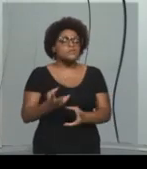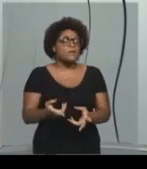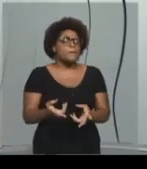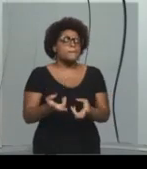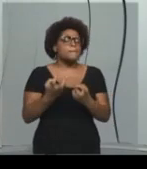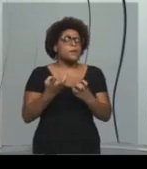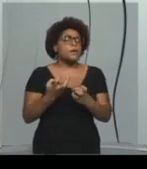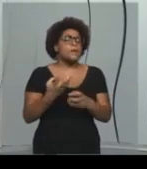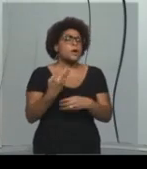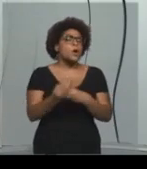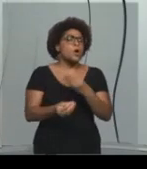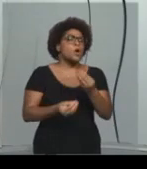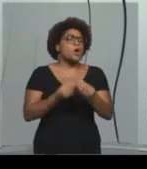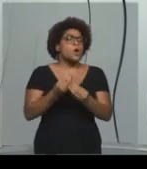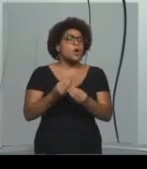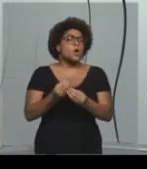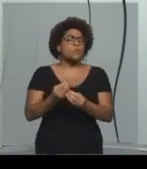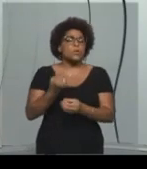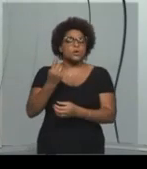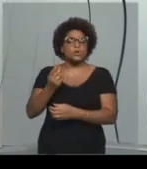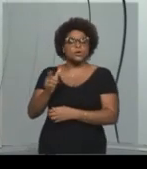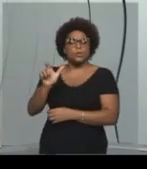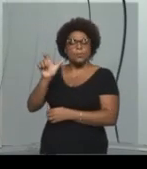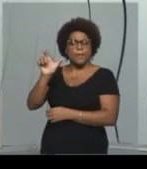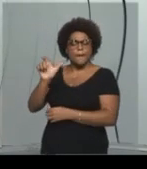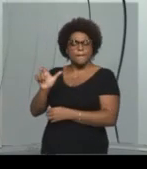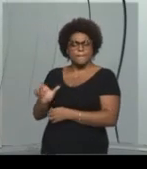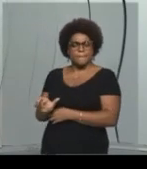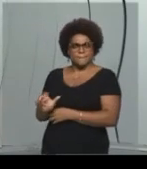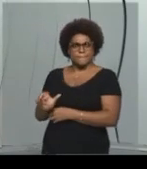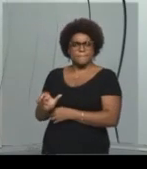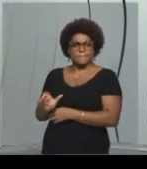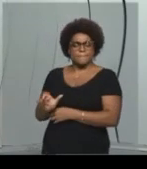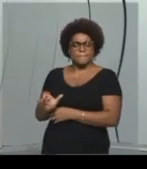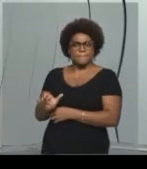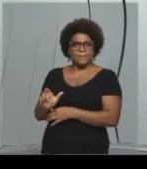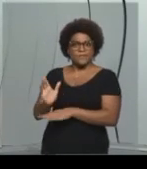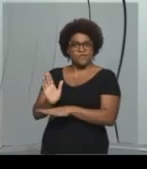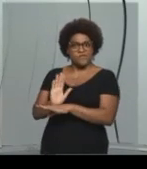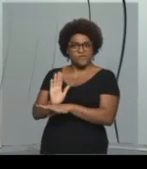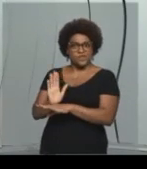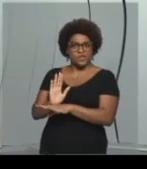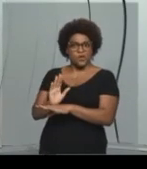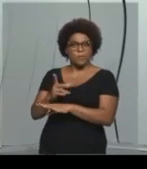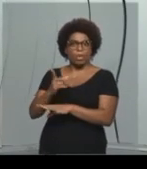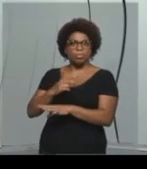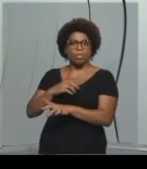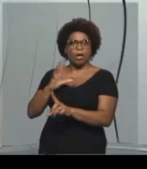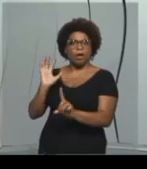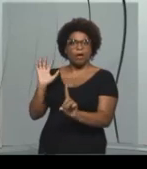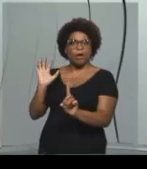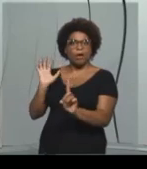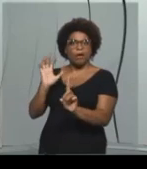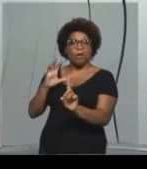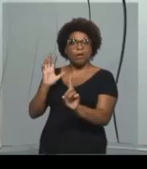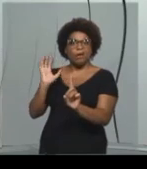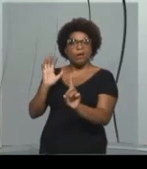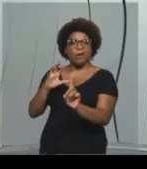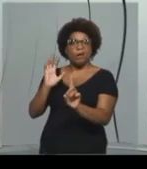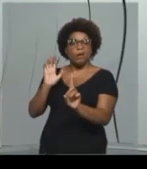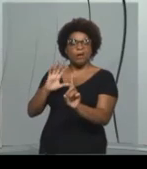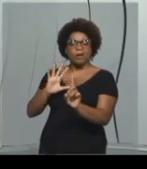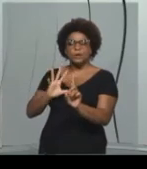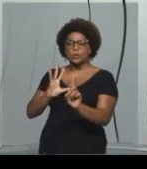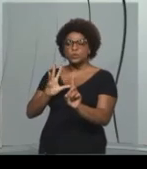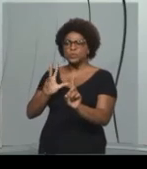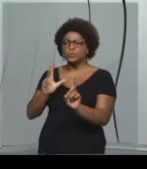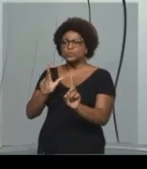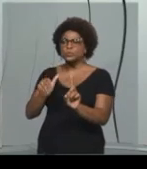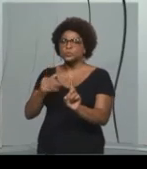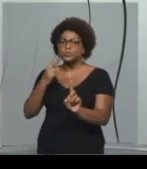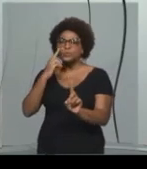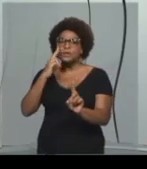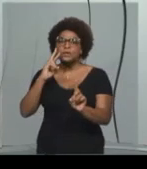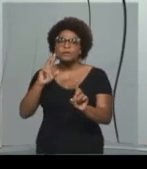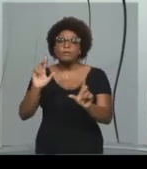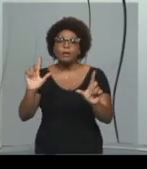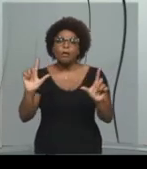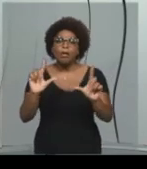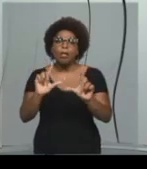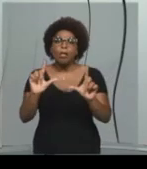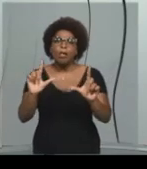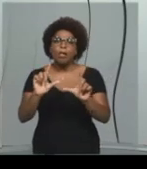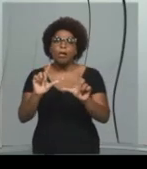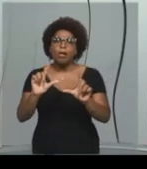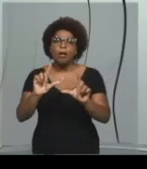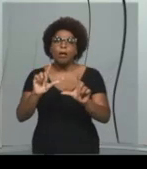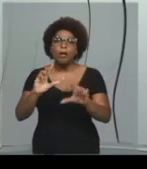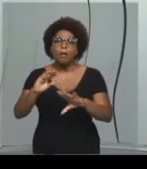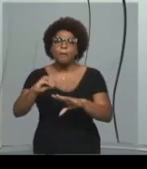é facilmente influenciável por aquilo que ele vê na televisão, por aquilo que ele vê